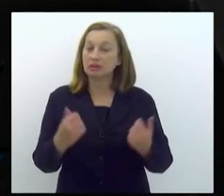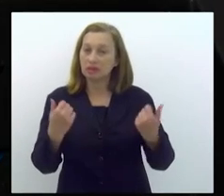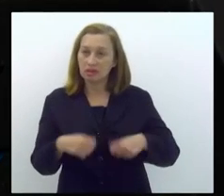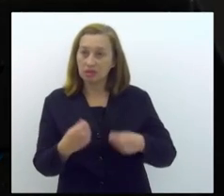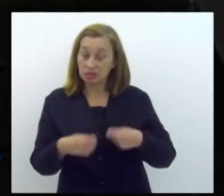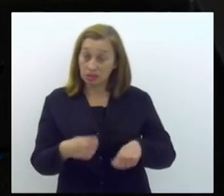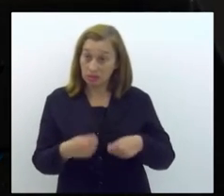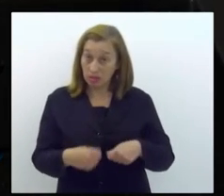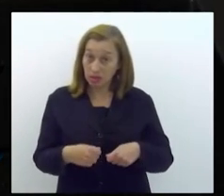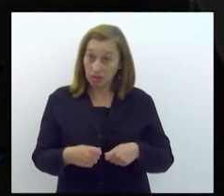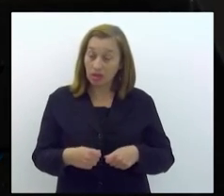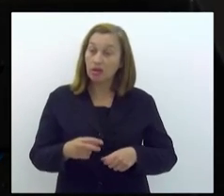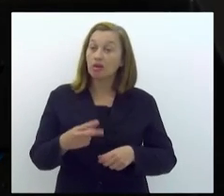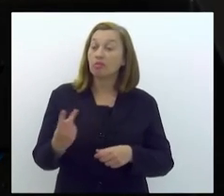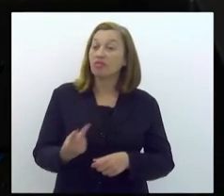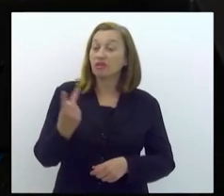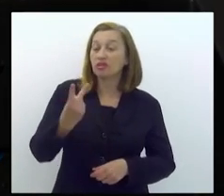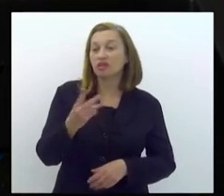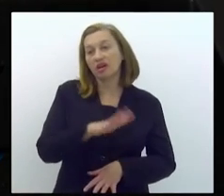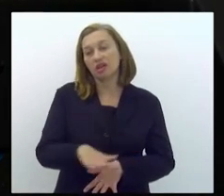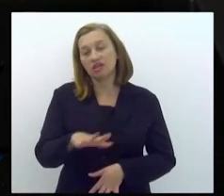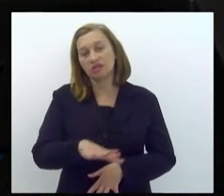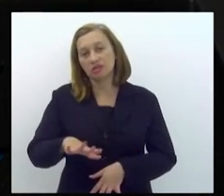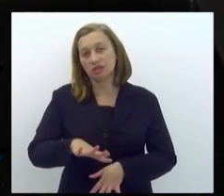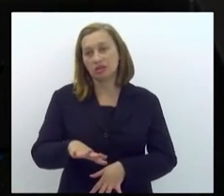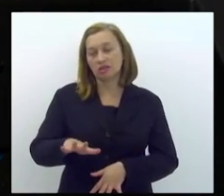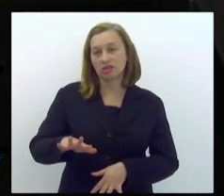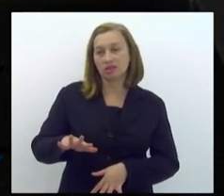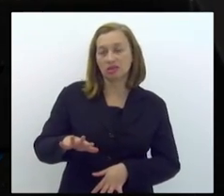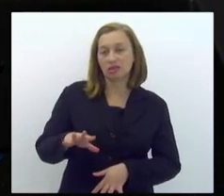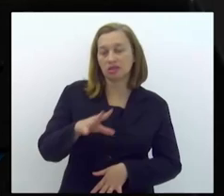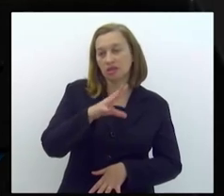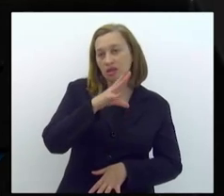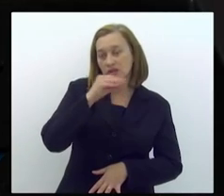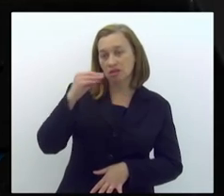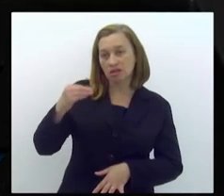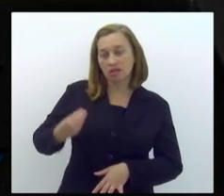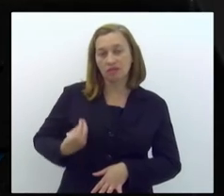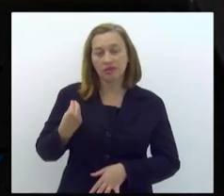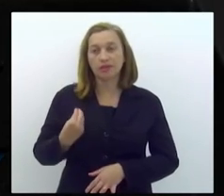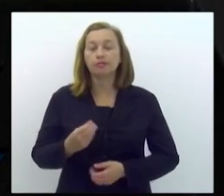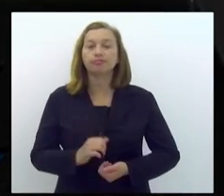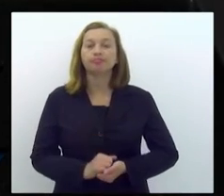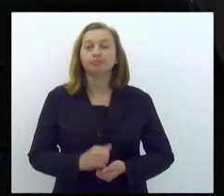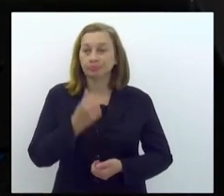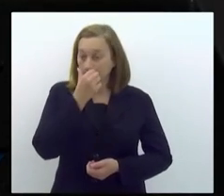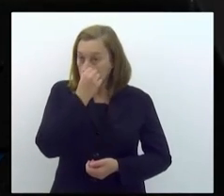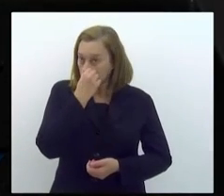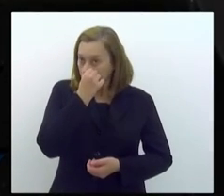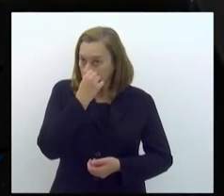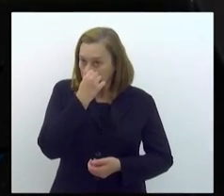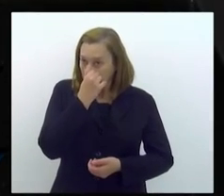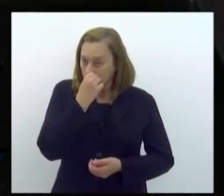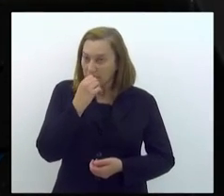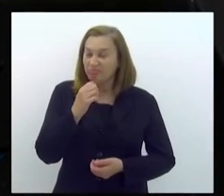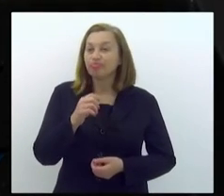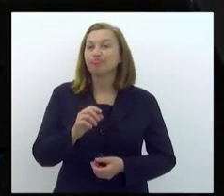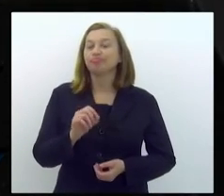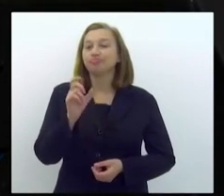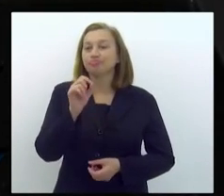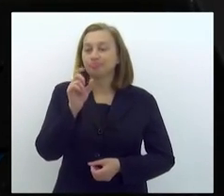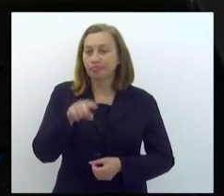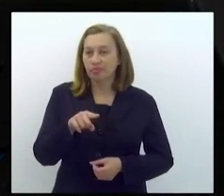providência para preservar a vida dessas crianças e adolescentes que é uma nota pública